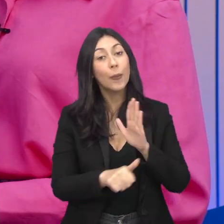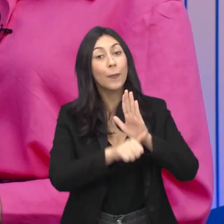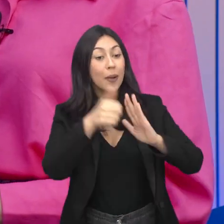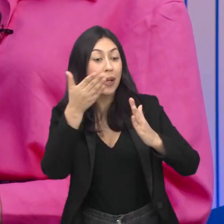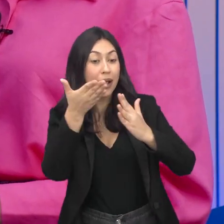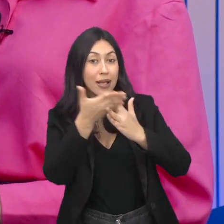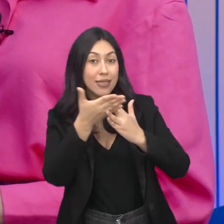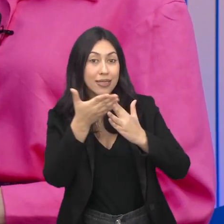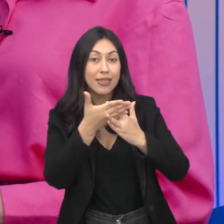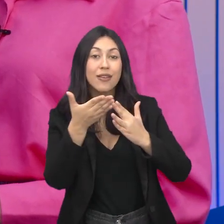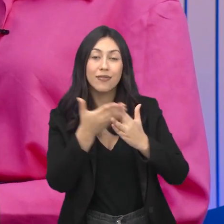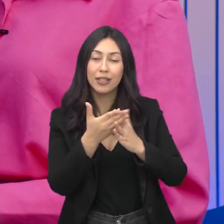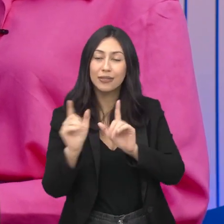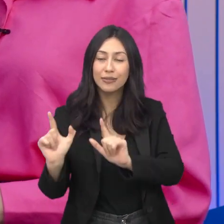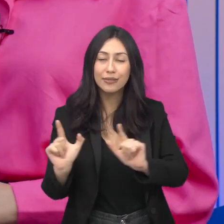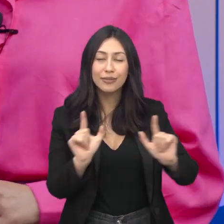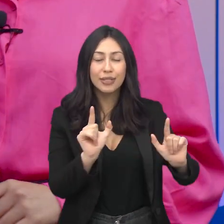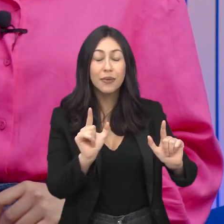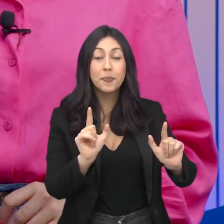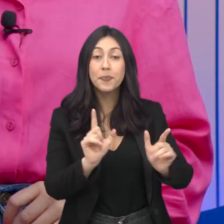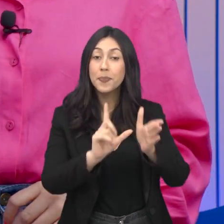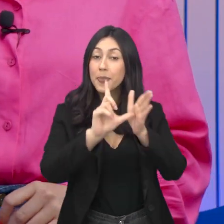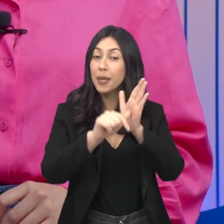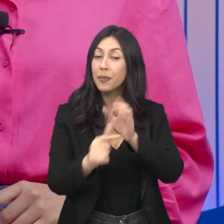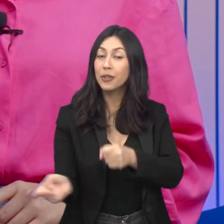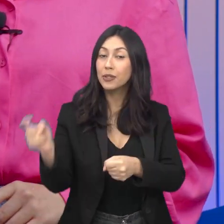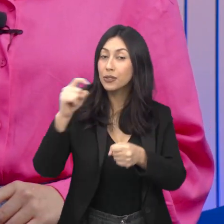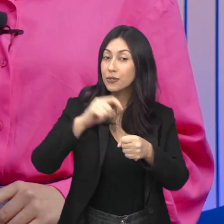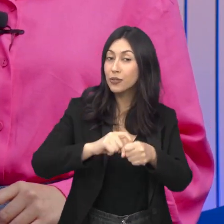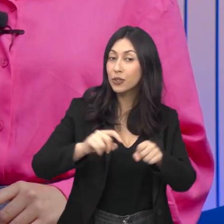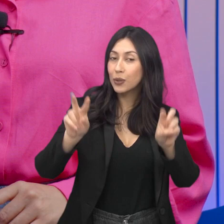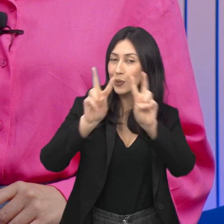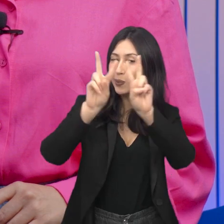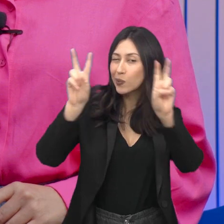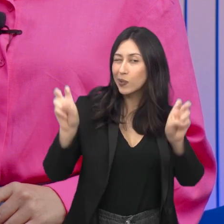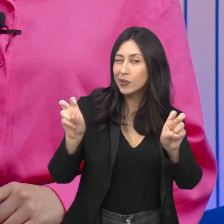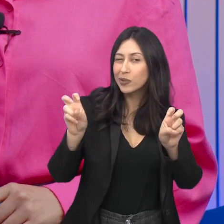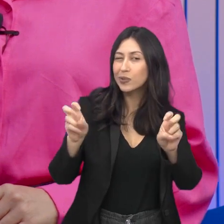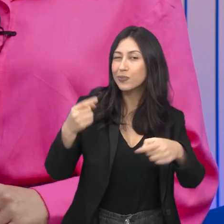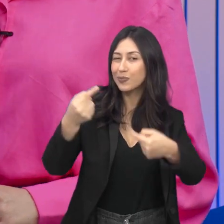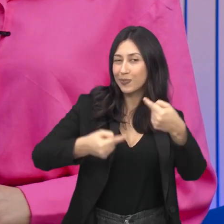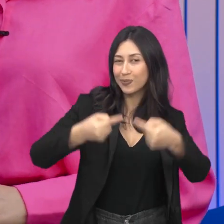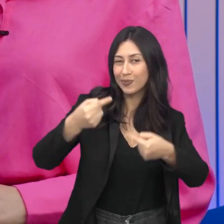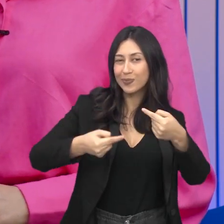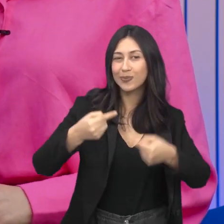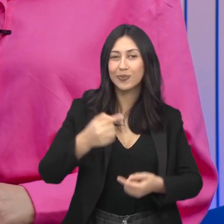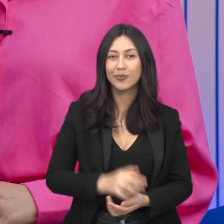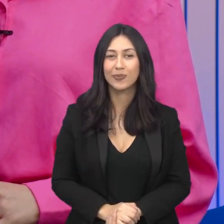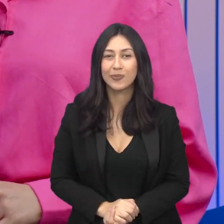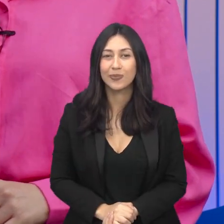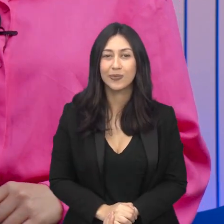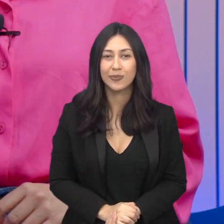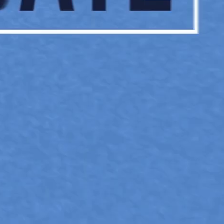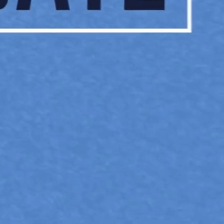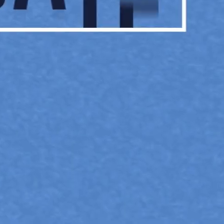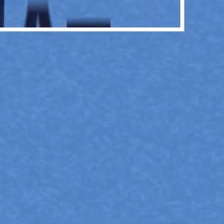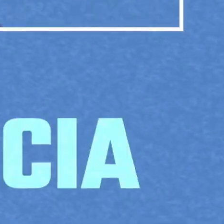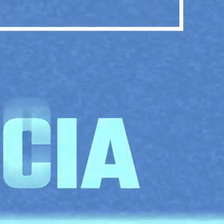Tati. Olha só, a gente faz o primeiro intervalo do programa. Logo, logo a gente volta falando mais sobre